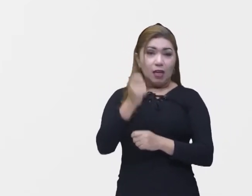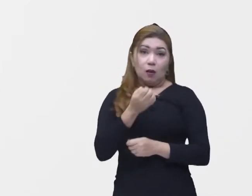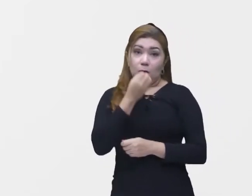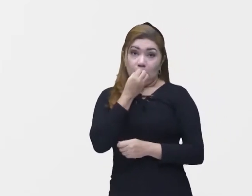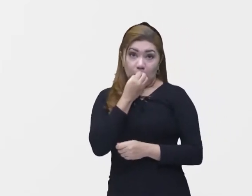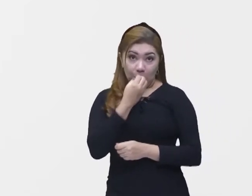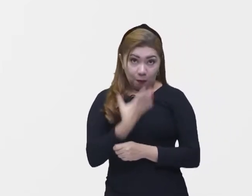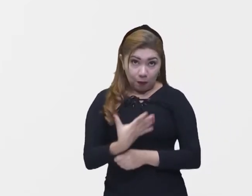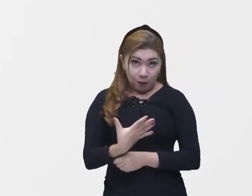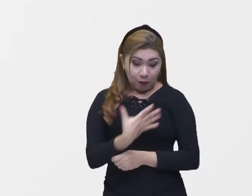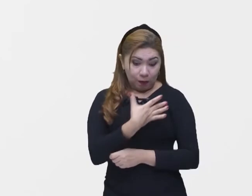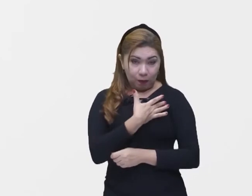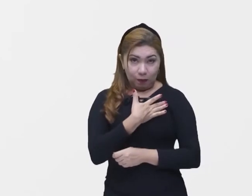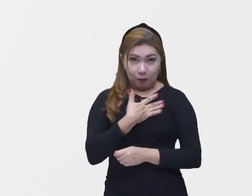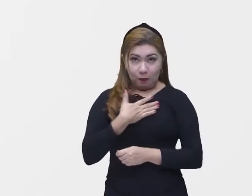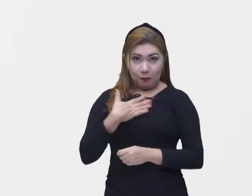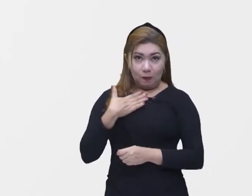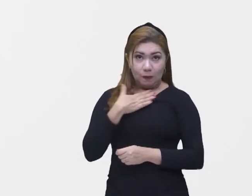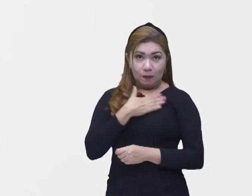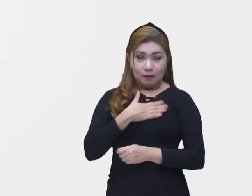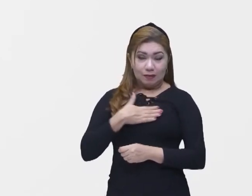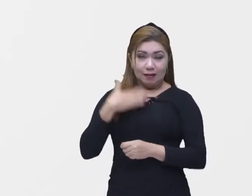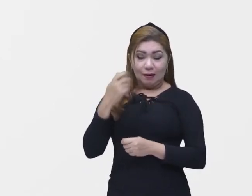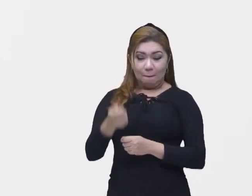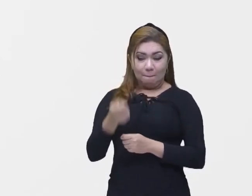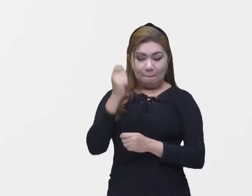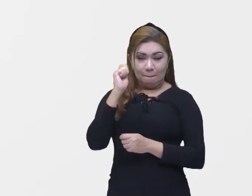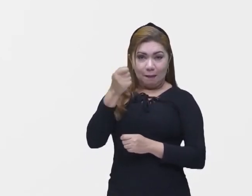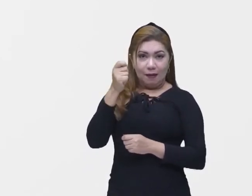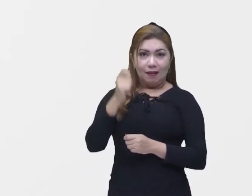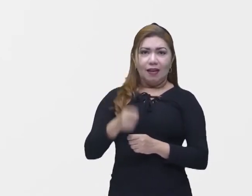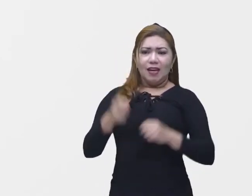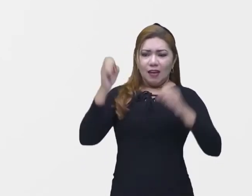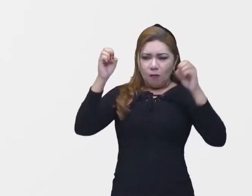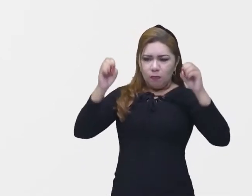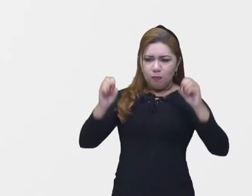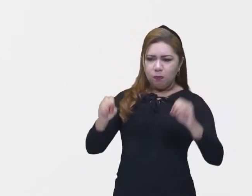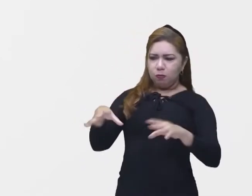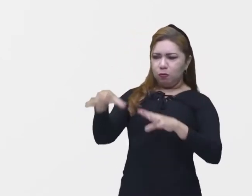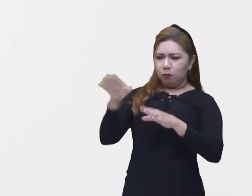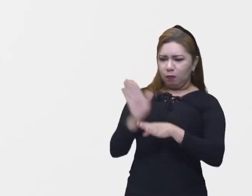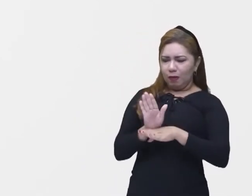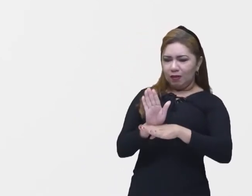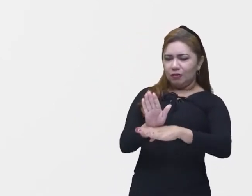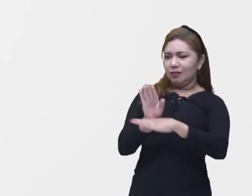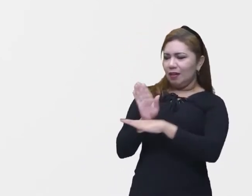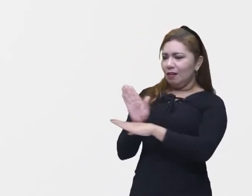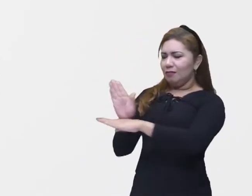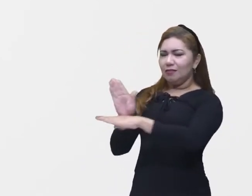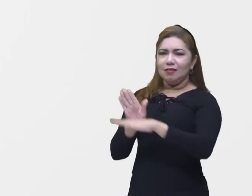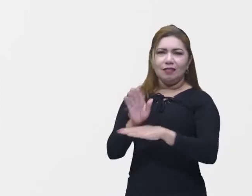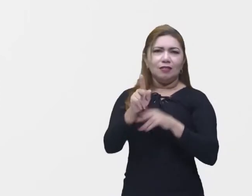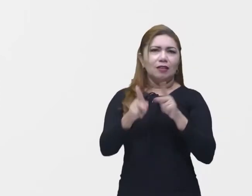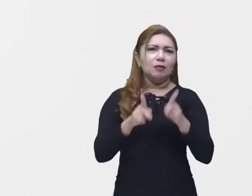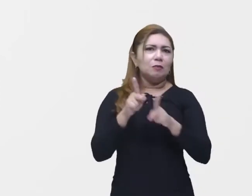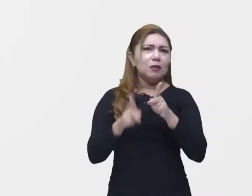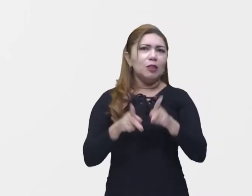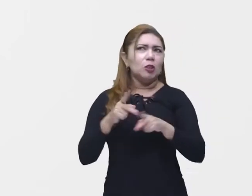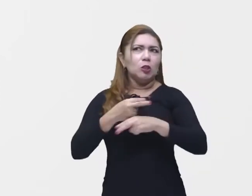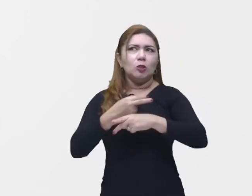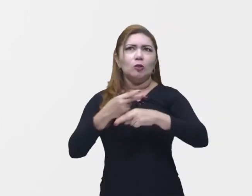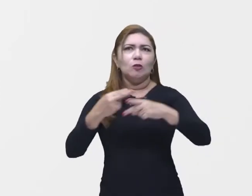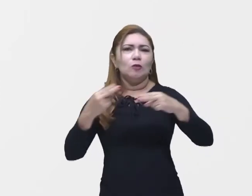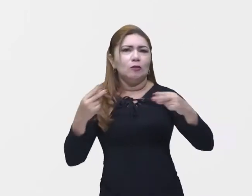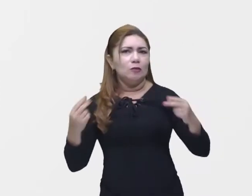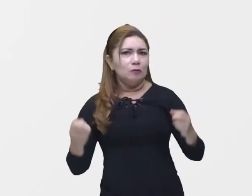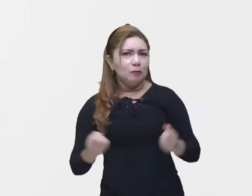e poderes sobrenaturais que usam para auxiliar os homens em situações extremas. Ai,